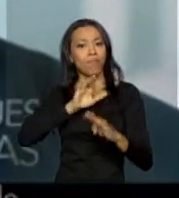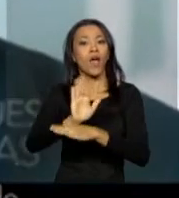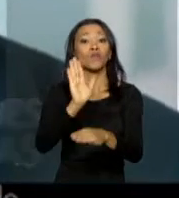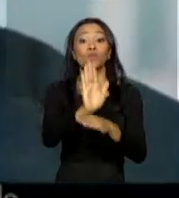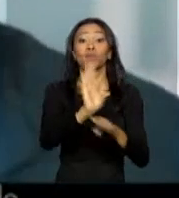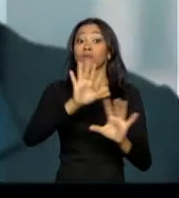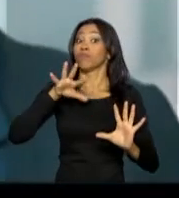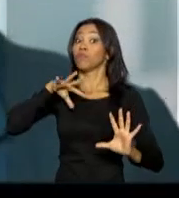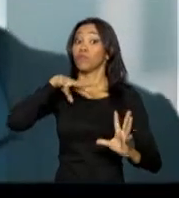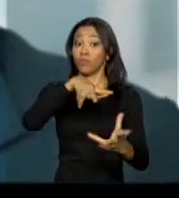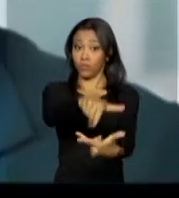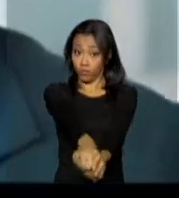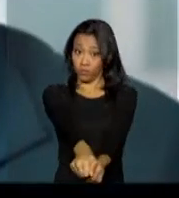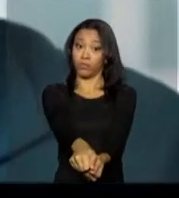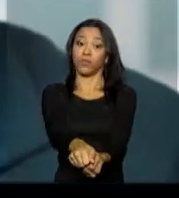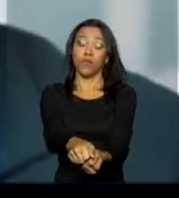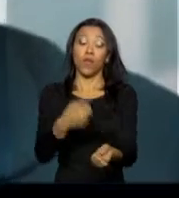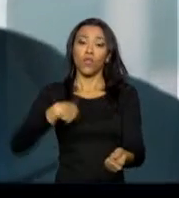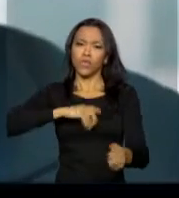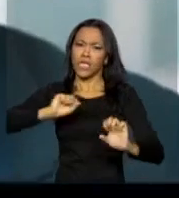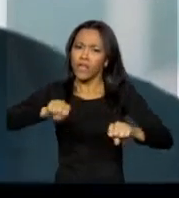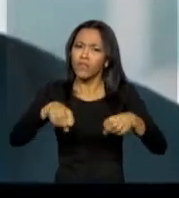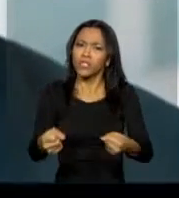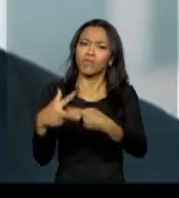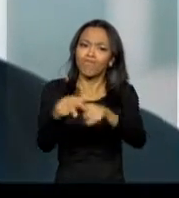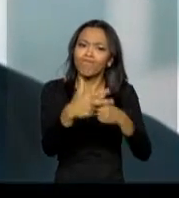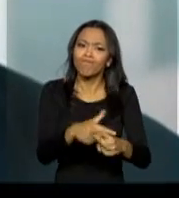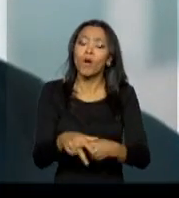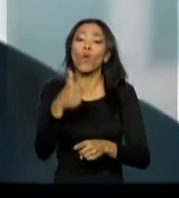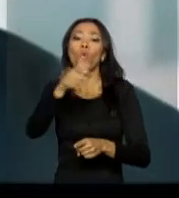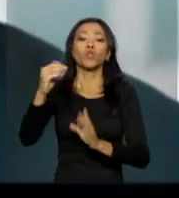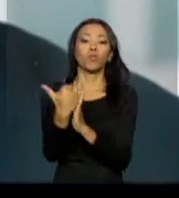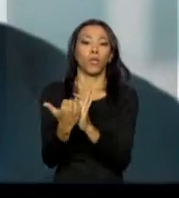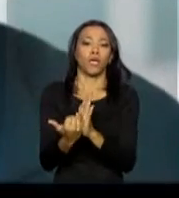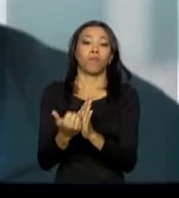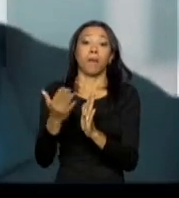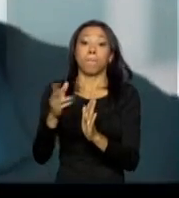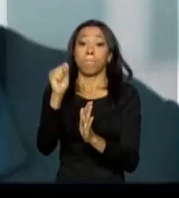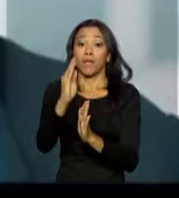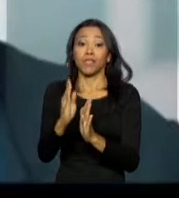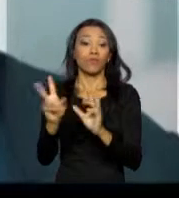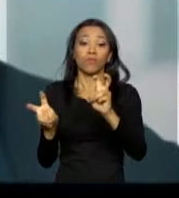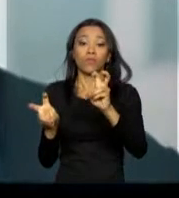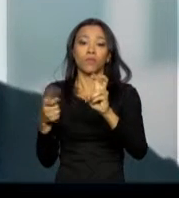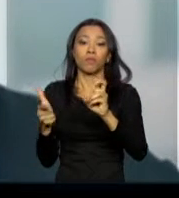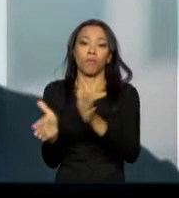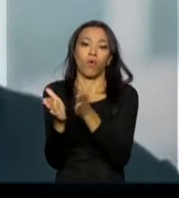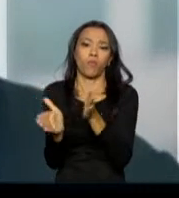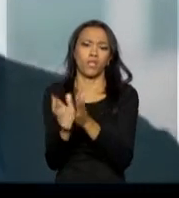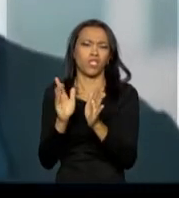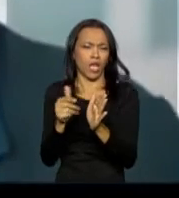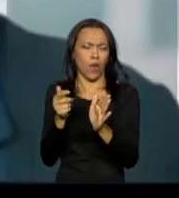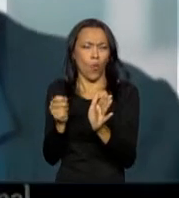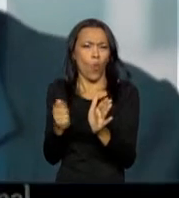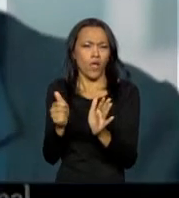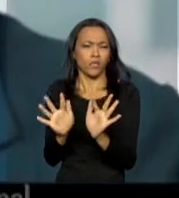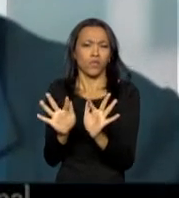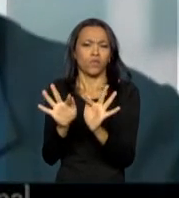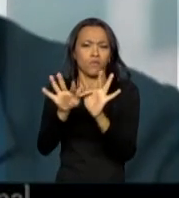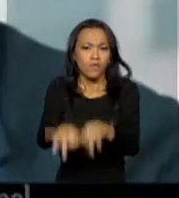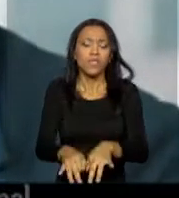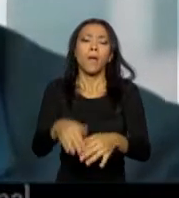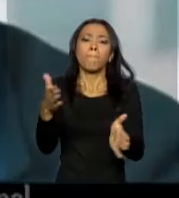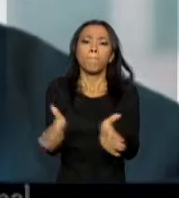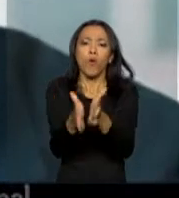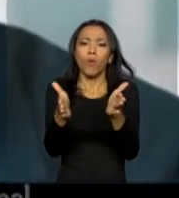no mundo. Reforçamos o programa Brasil Sem Miséria e estamos a um passo de acabar com a